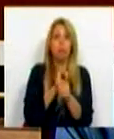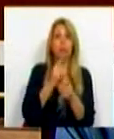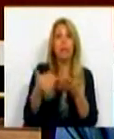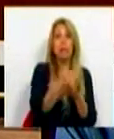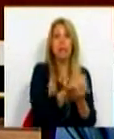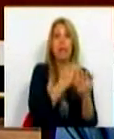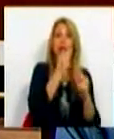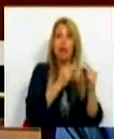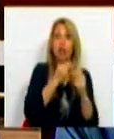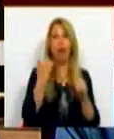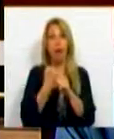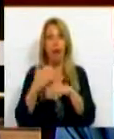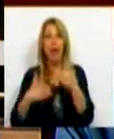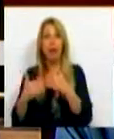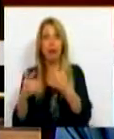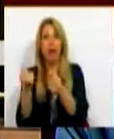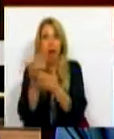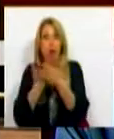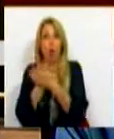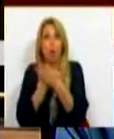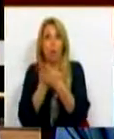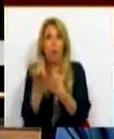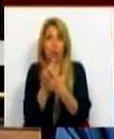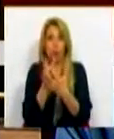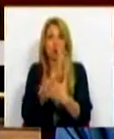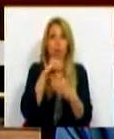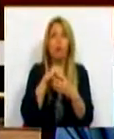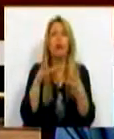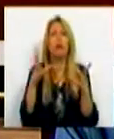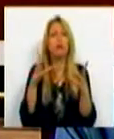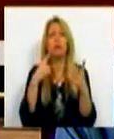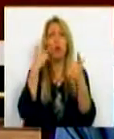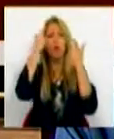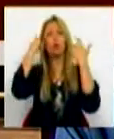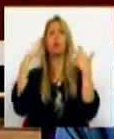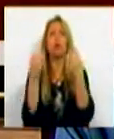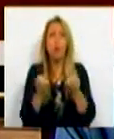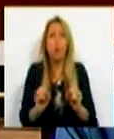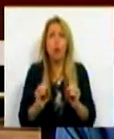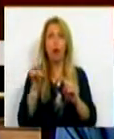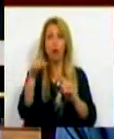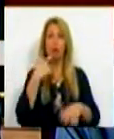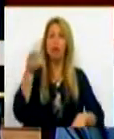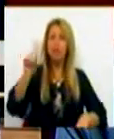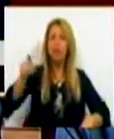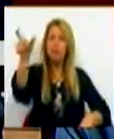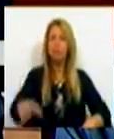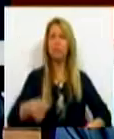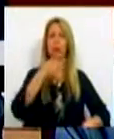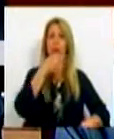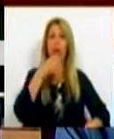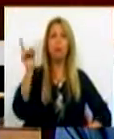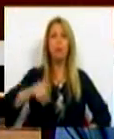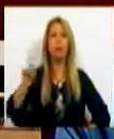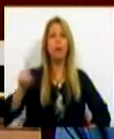atividade económica, não me surpreende que insistam recorrentemente neste assunto, porque revela que,